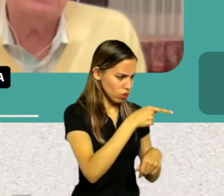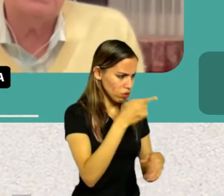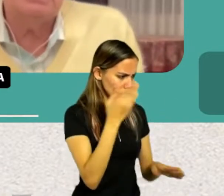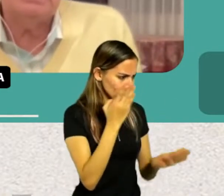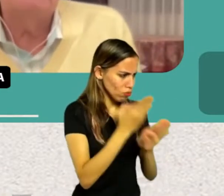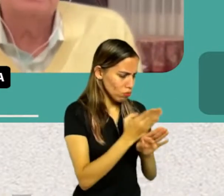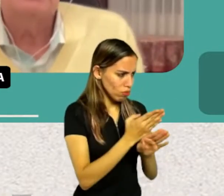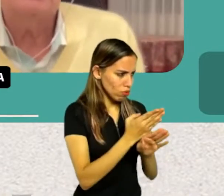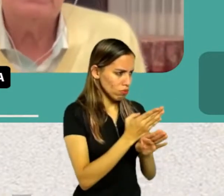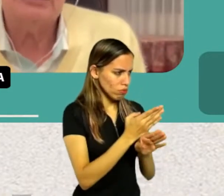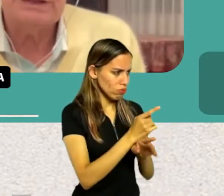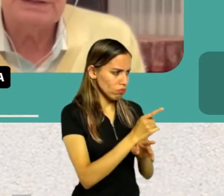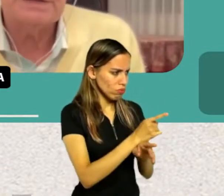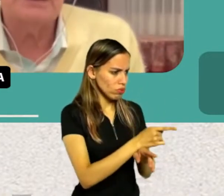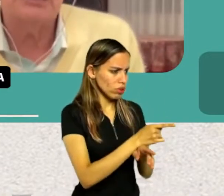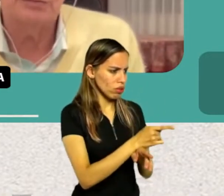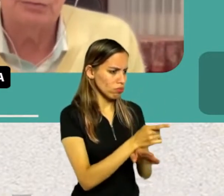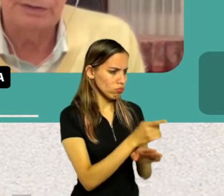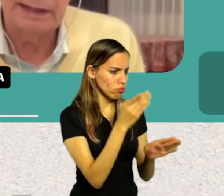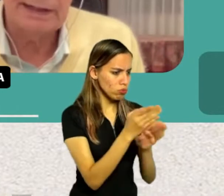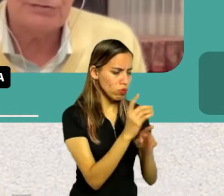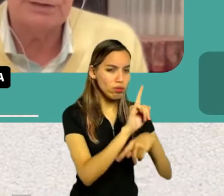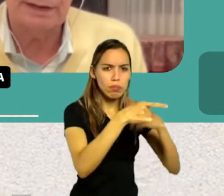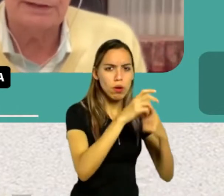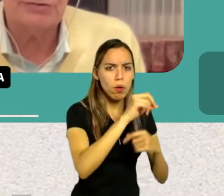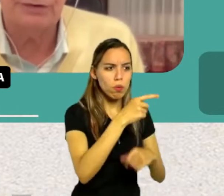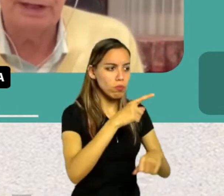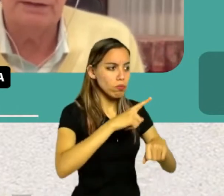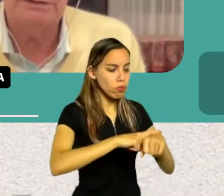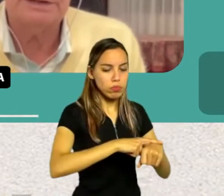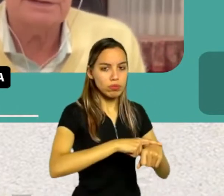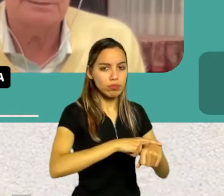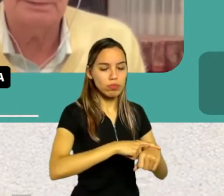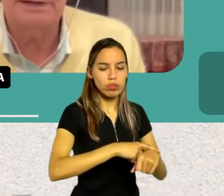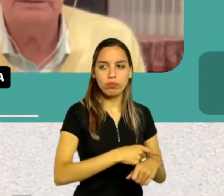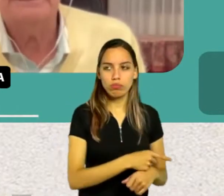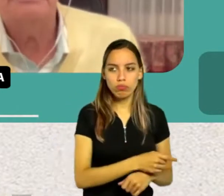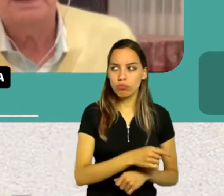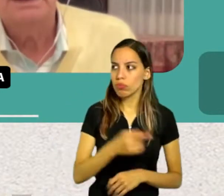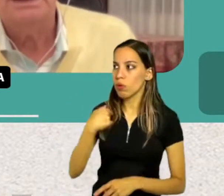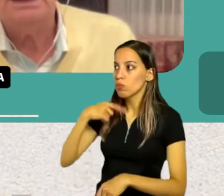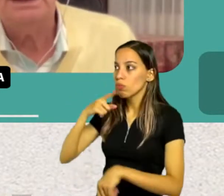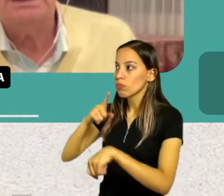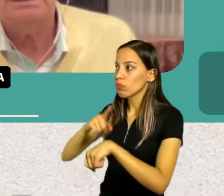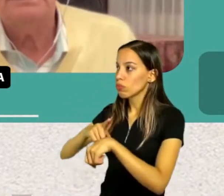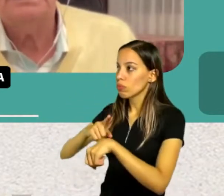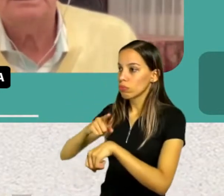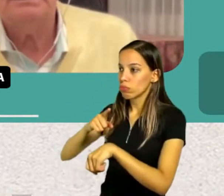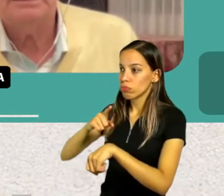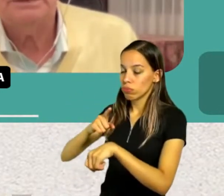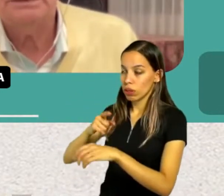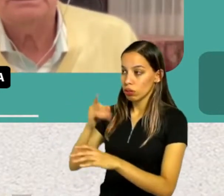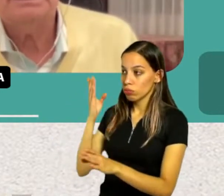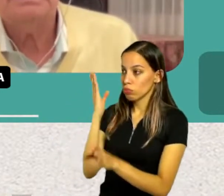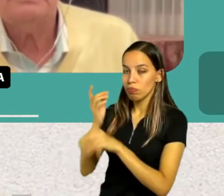eu saí de lá, eu estava organizando um congresso internacional aqui em São Paulo, e